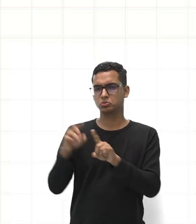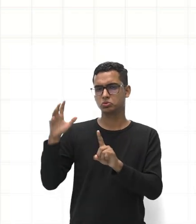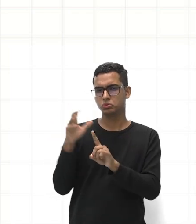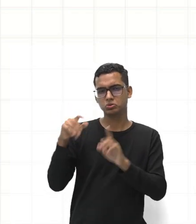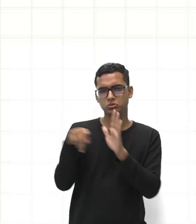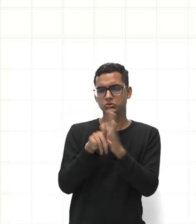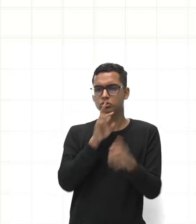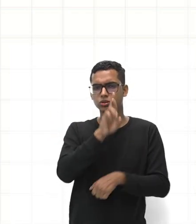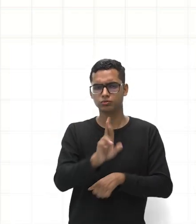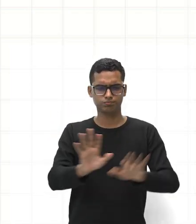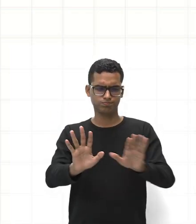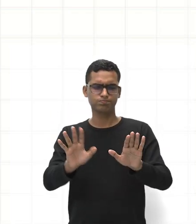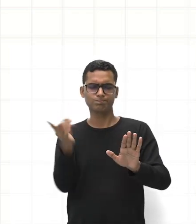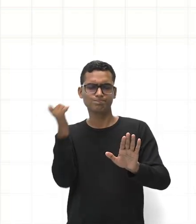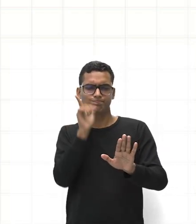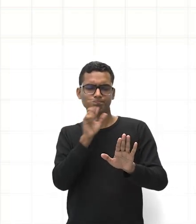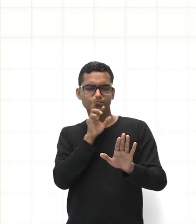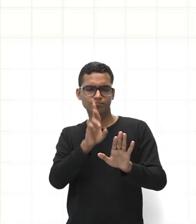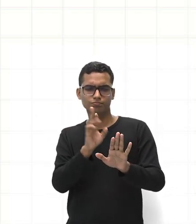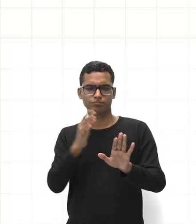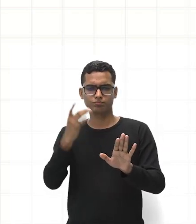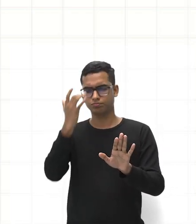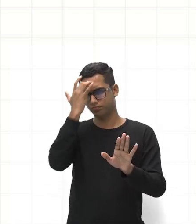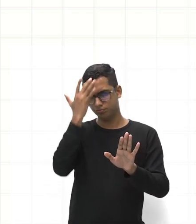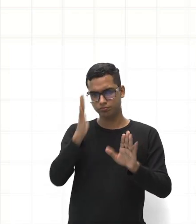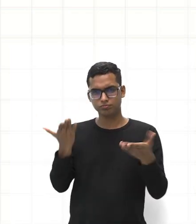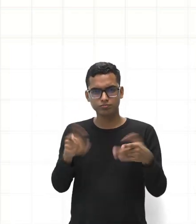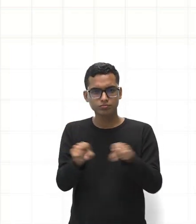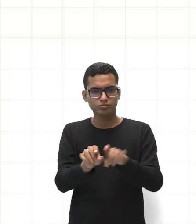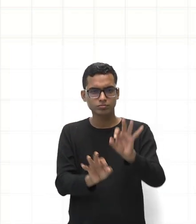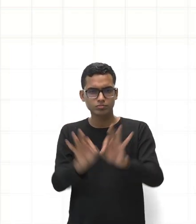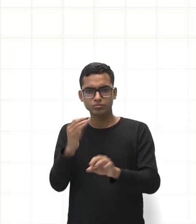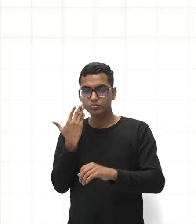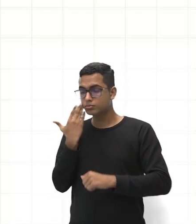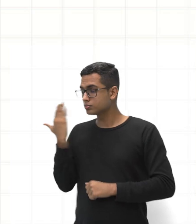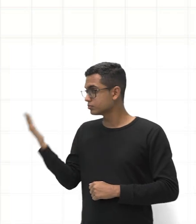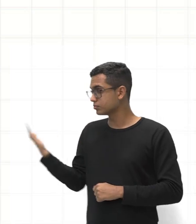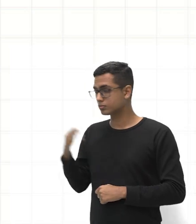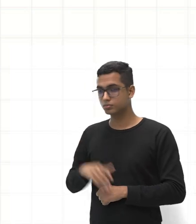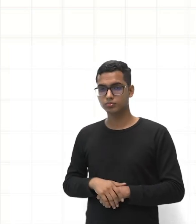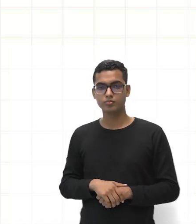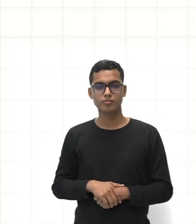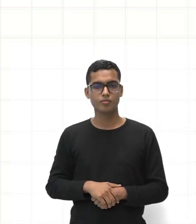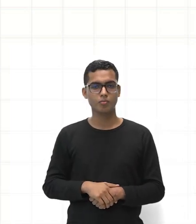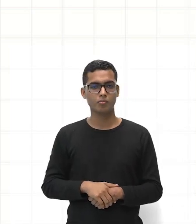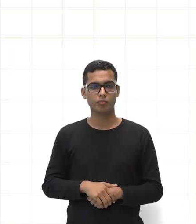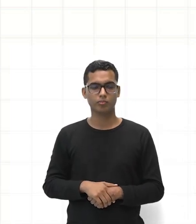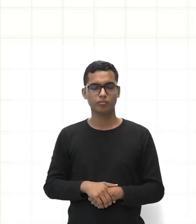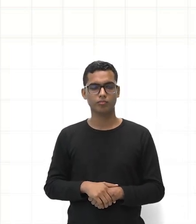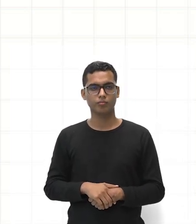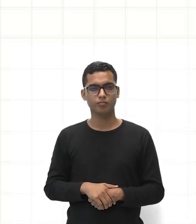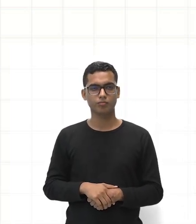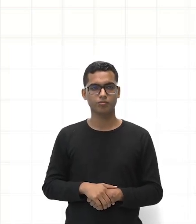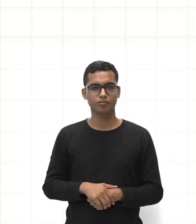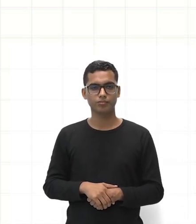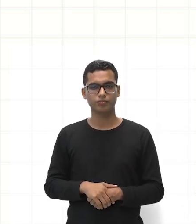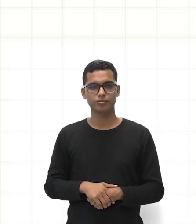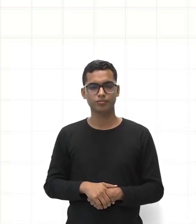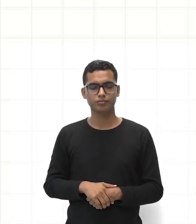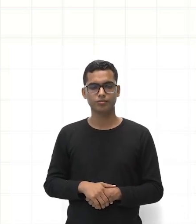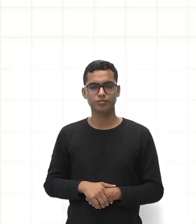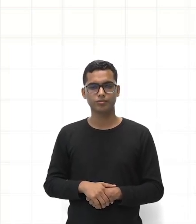vamos somar. 6 mais 0, perdão, é 6. 8 mais 3, 11. Ó, deixa 1 e sobe 1.